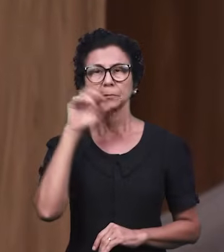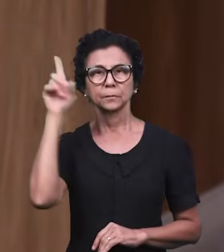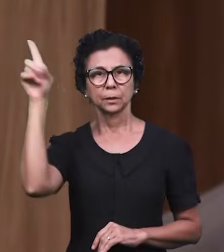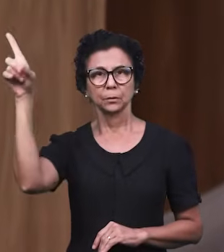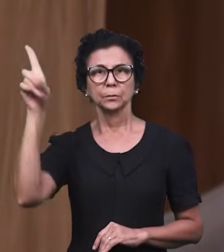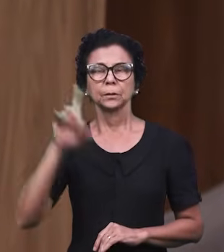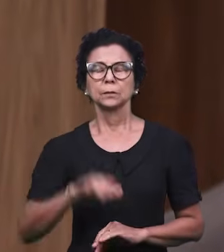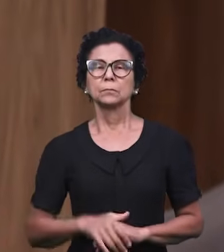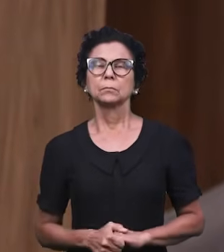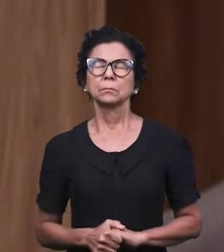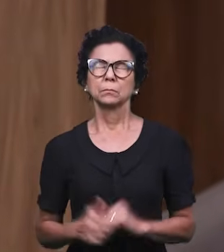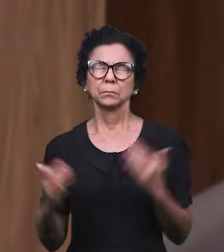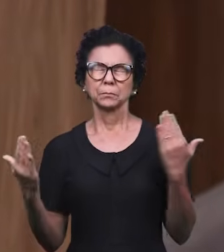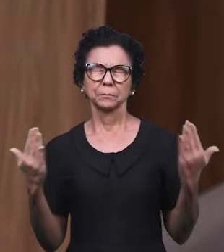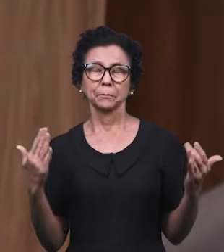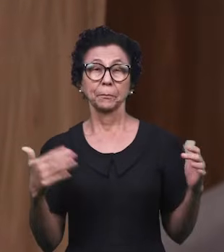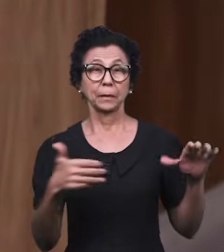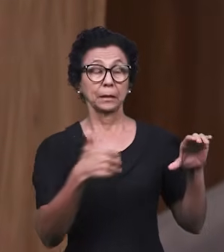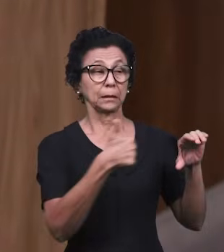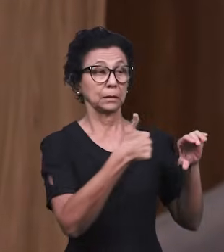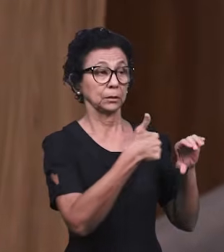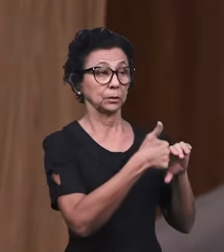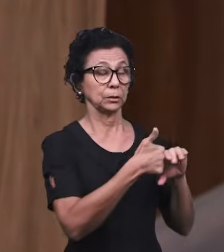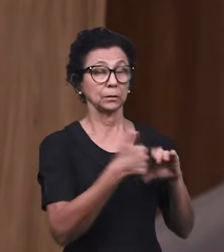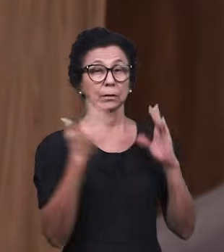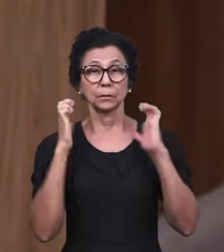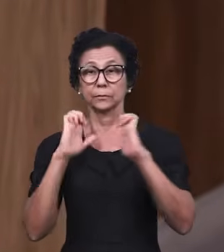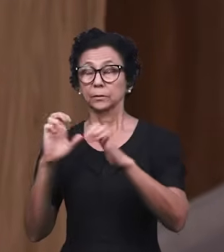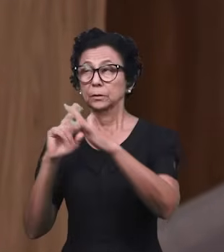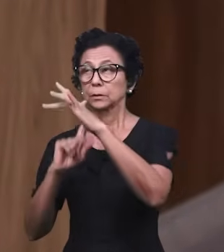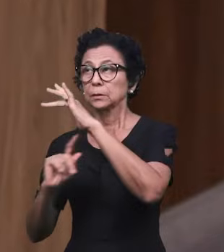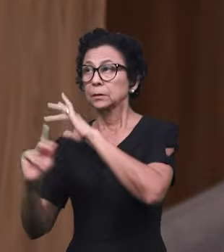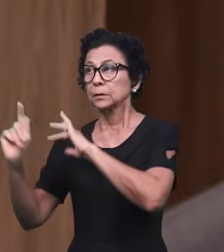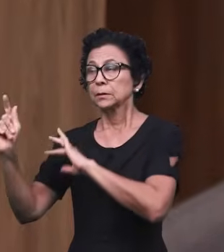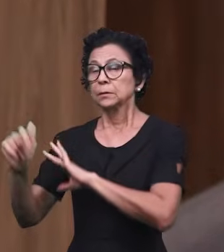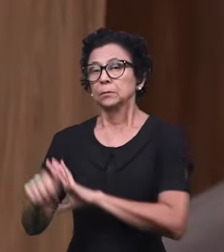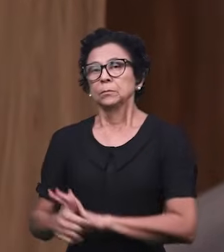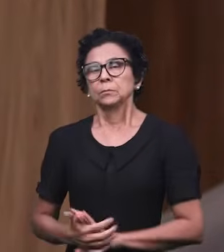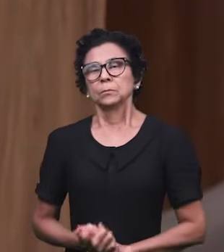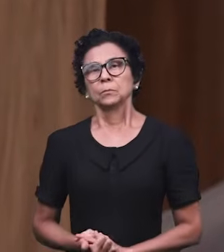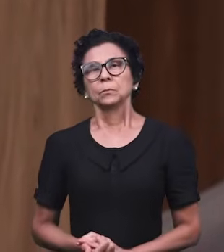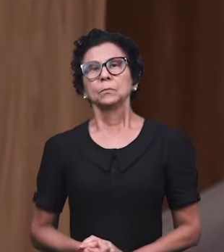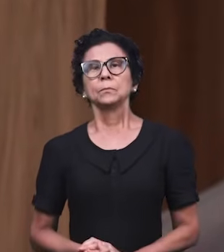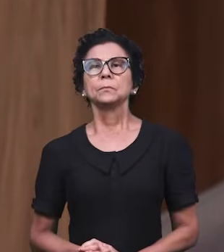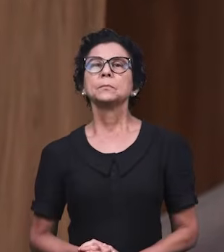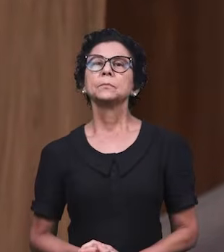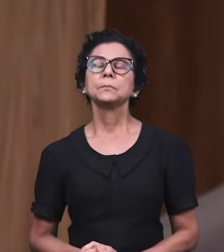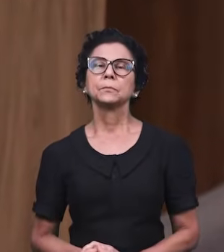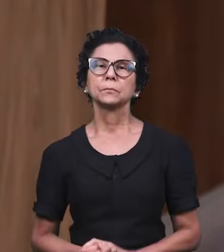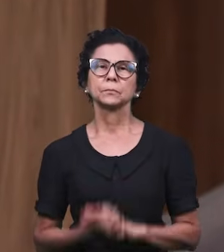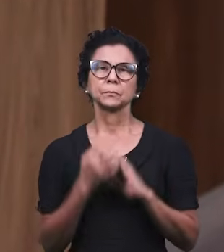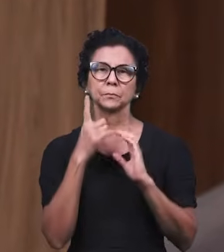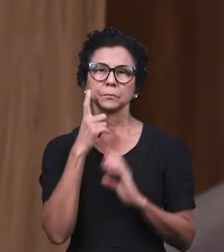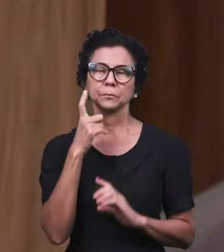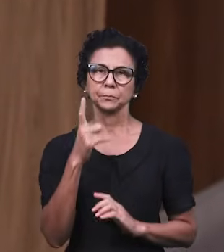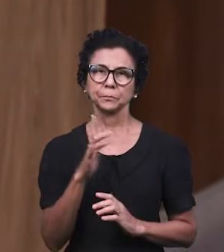preparamos entre cristianismo e o Evangelho Eterno, e que é interessante